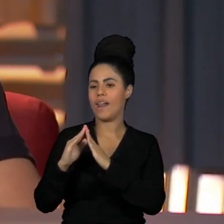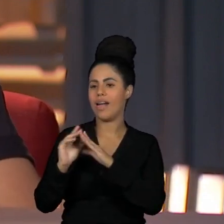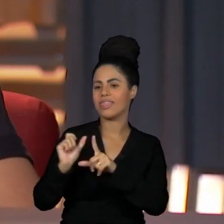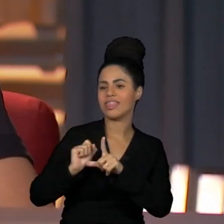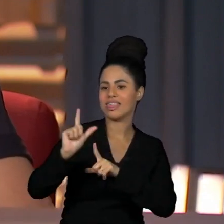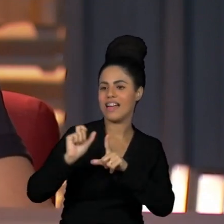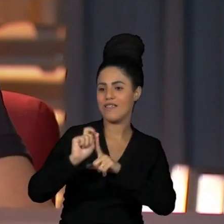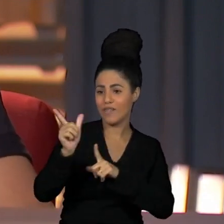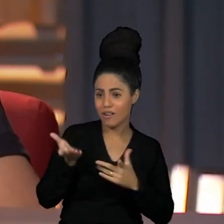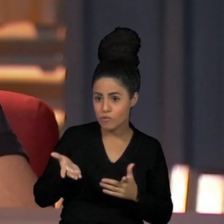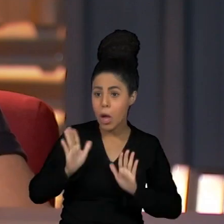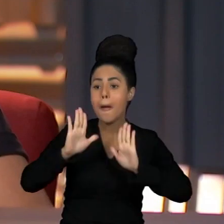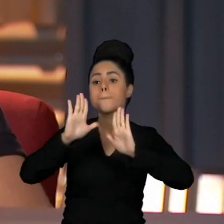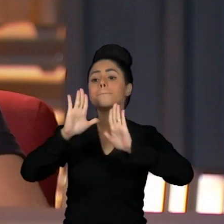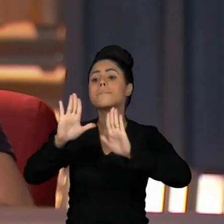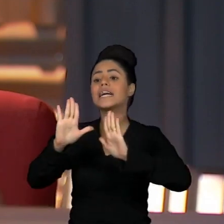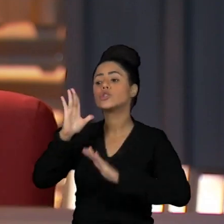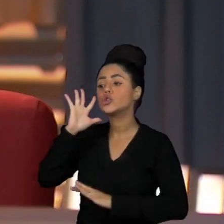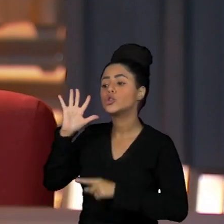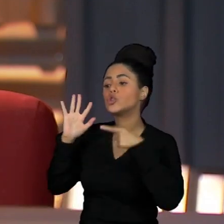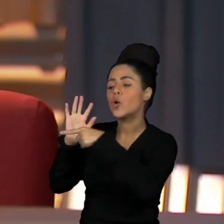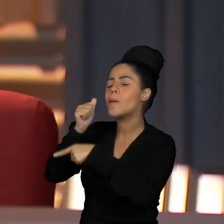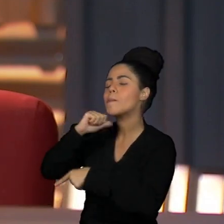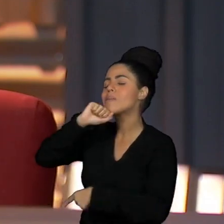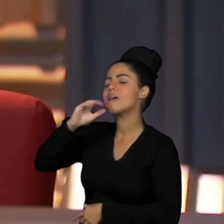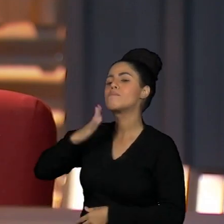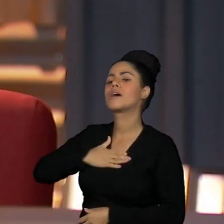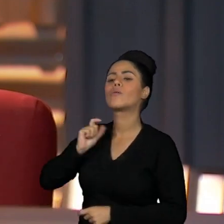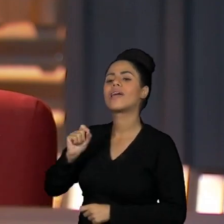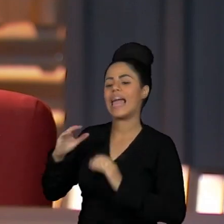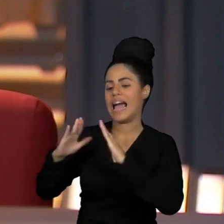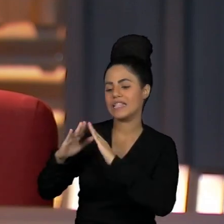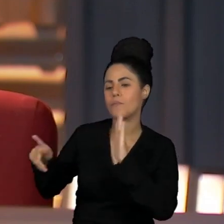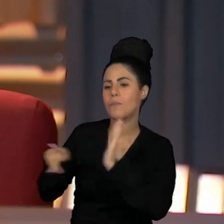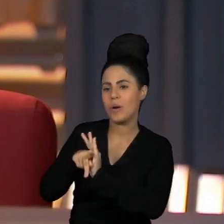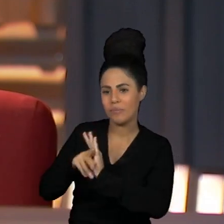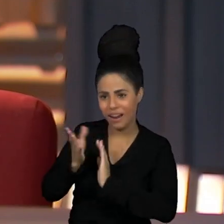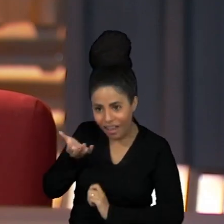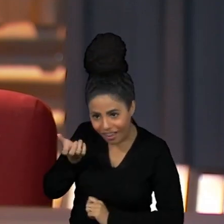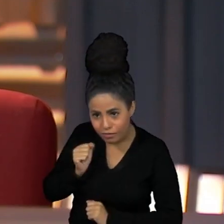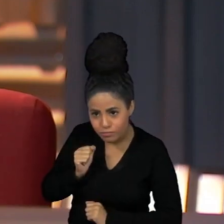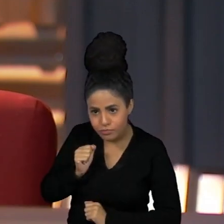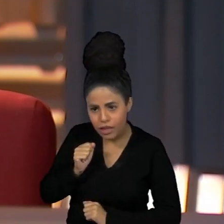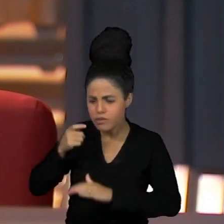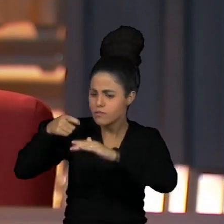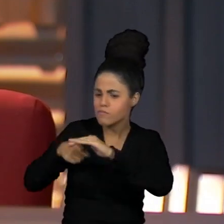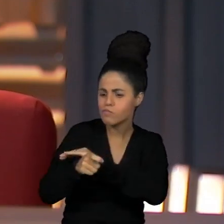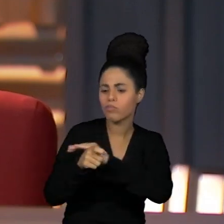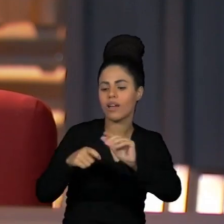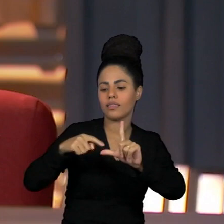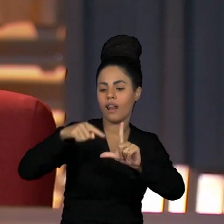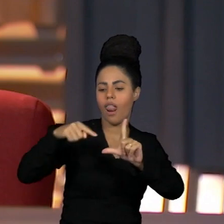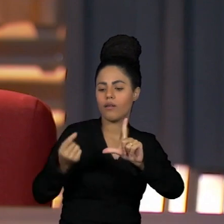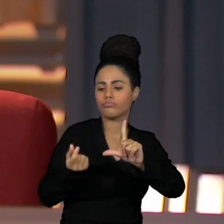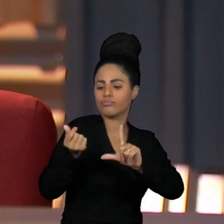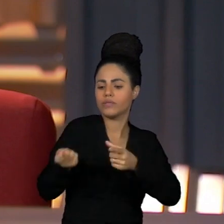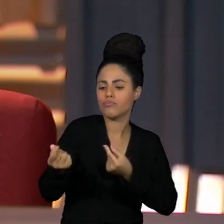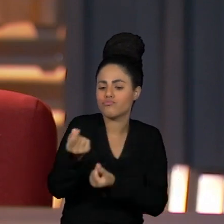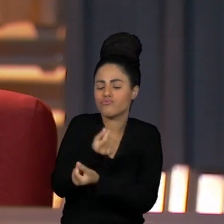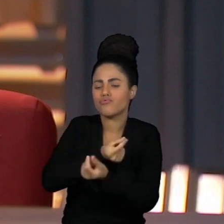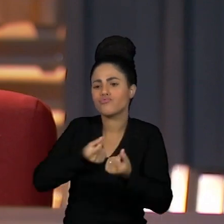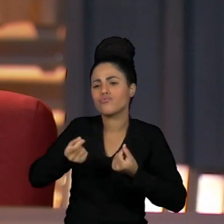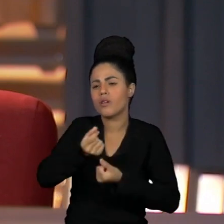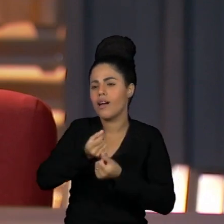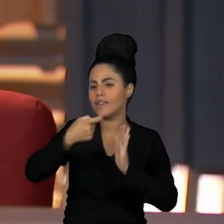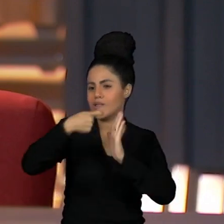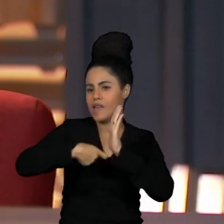lugar. Né? Então, e aí você pode usar outras ferramentas do mercado financeiro, às vezes até um financiamento. Sim. Né? Você vê ali uma